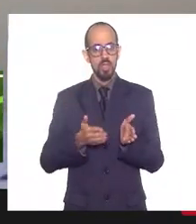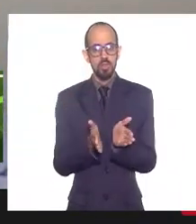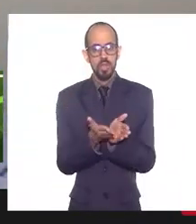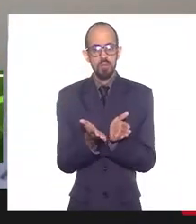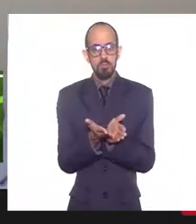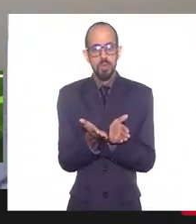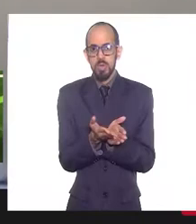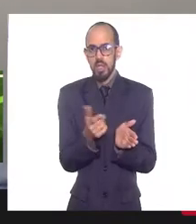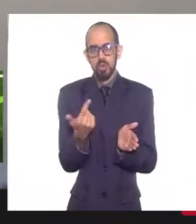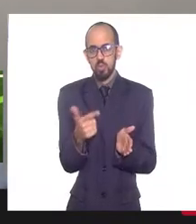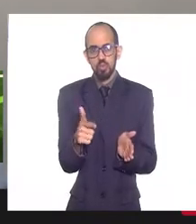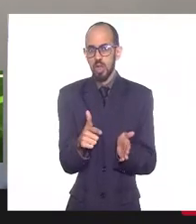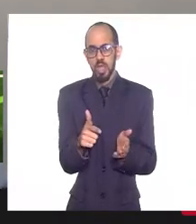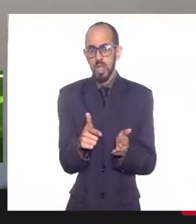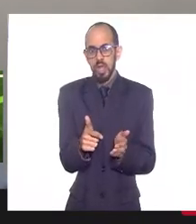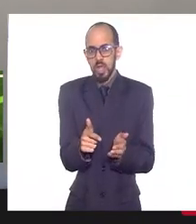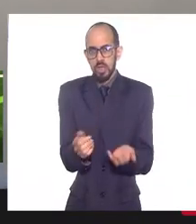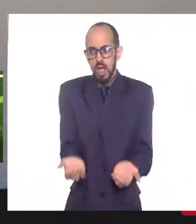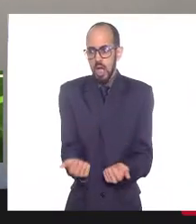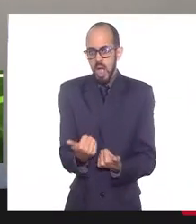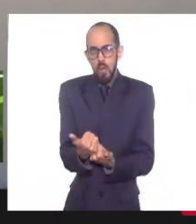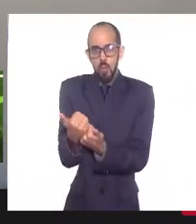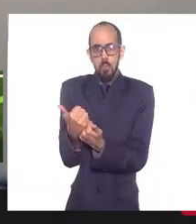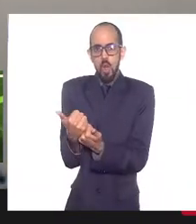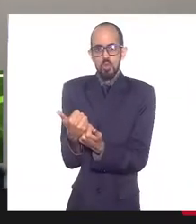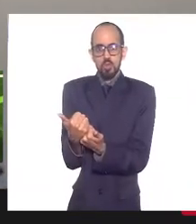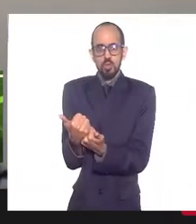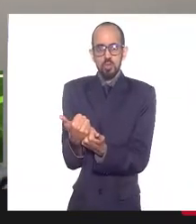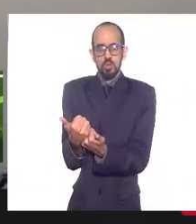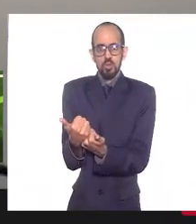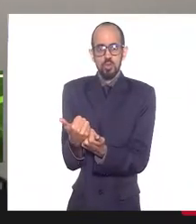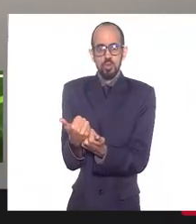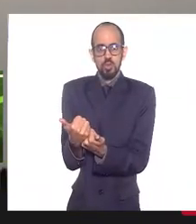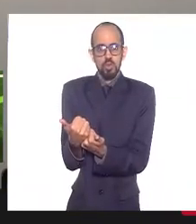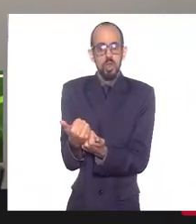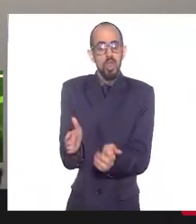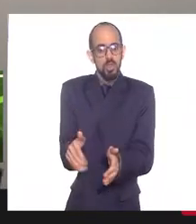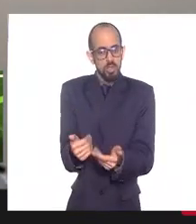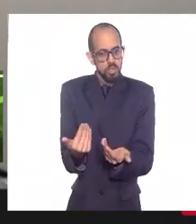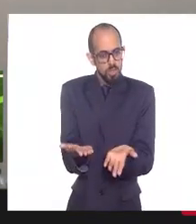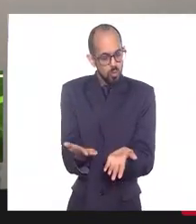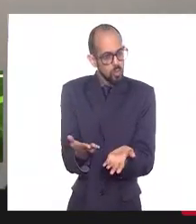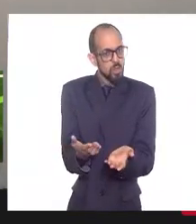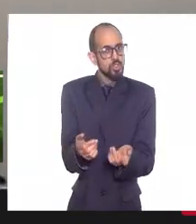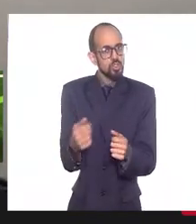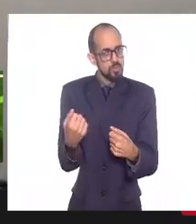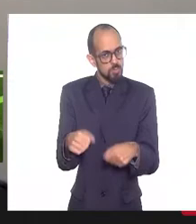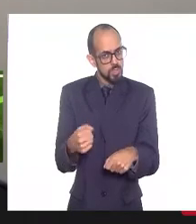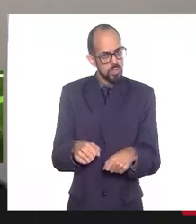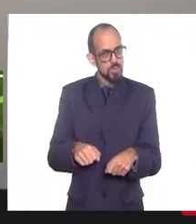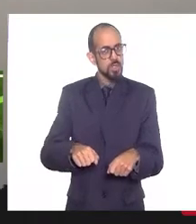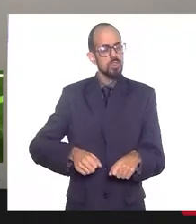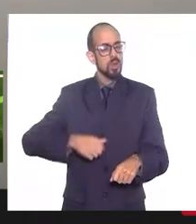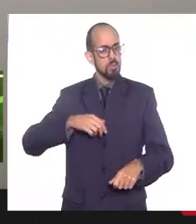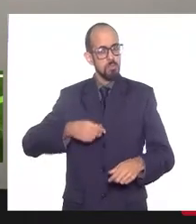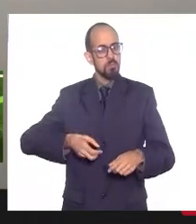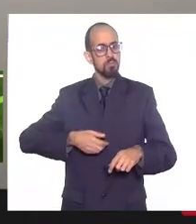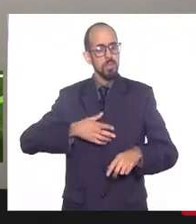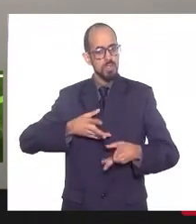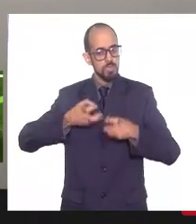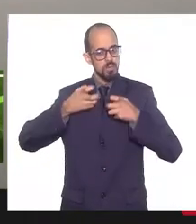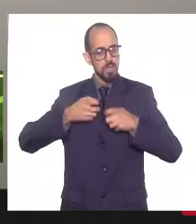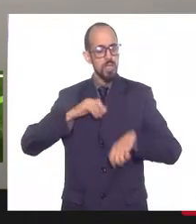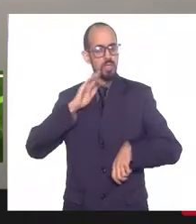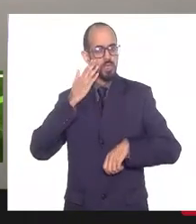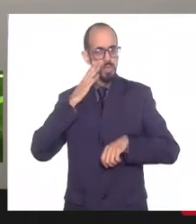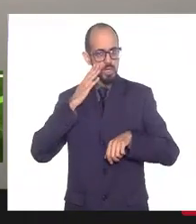não dão lastro algum a esse tipo de condução. Então, a questão da formação, eu não sei como que a gente pode intervir nisso, é uma pauta delicada, mas sem dúvida